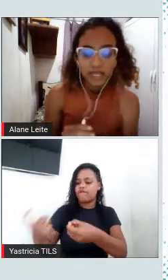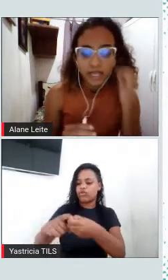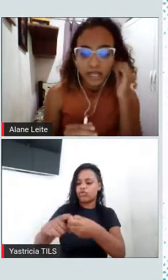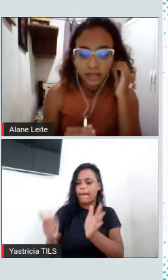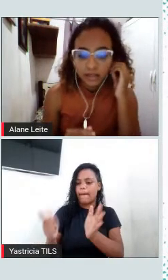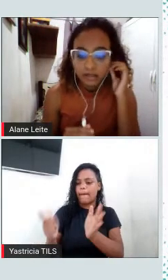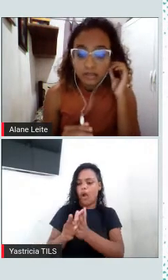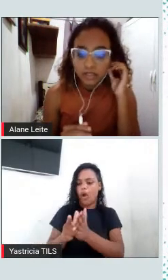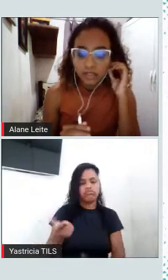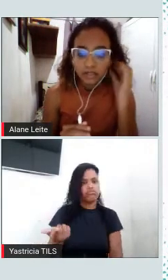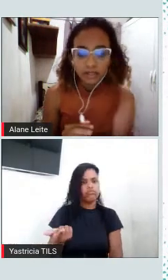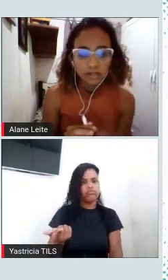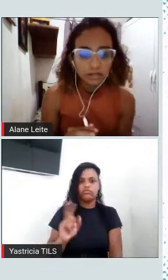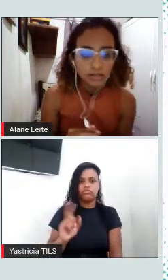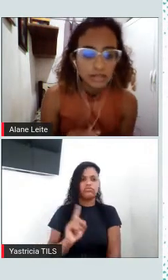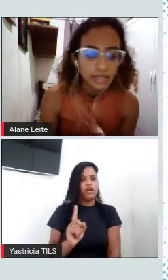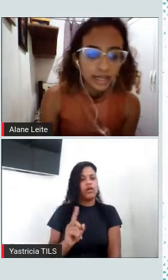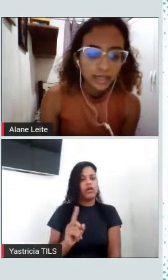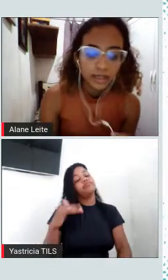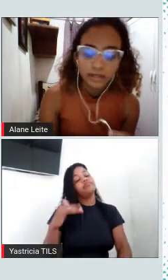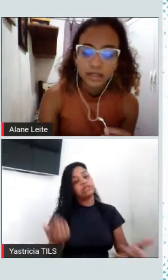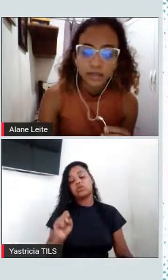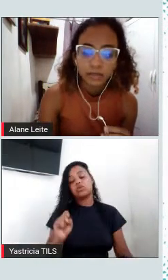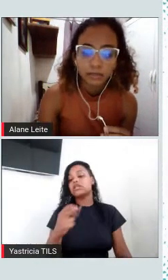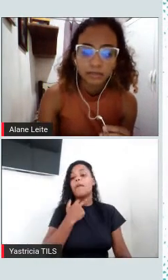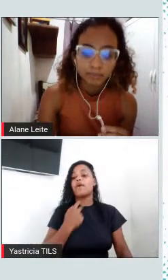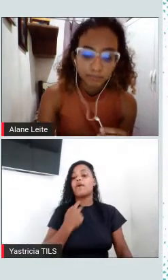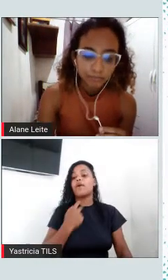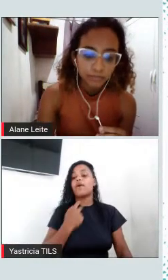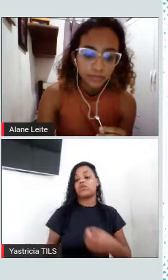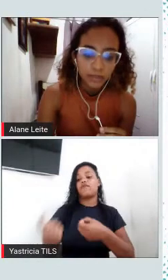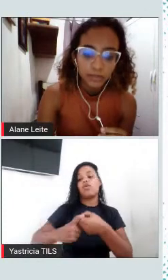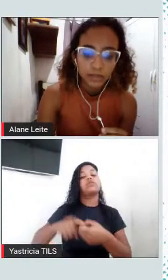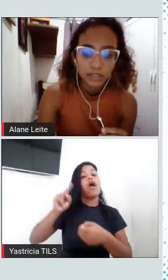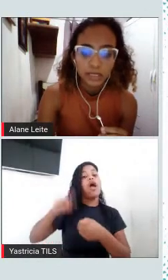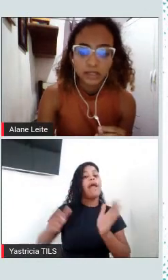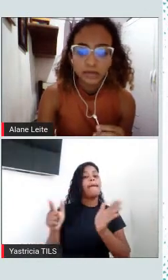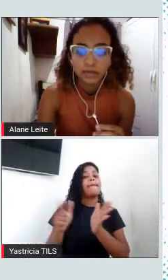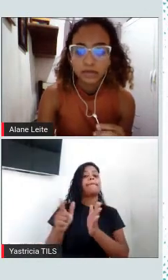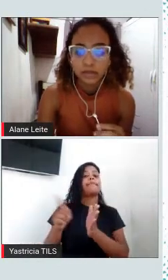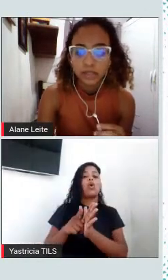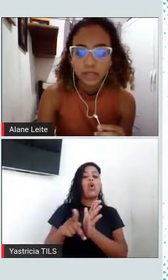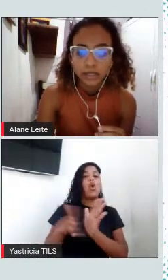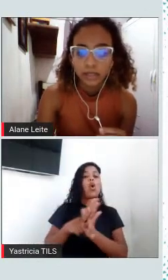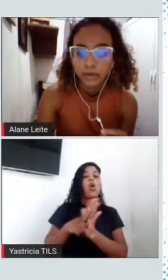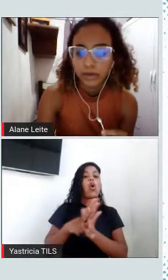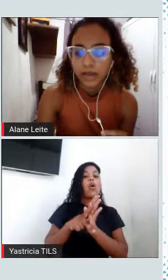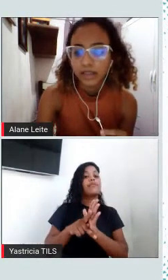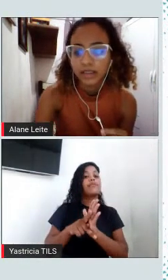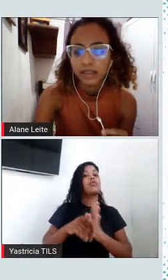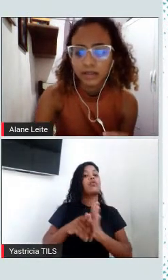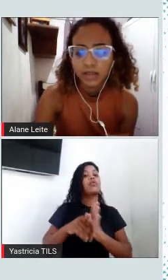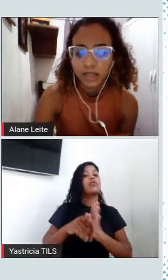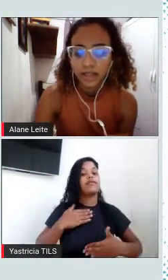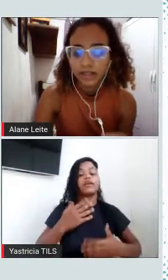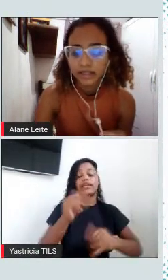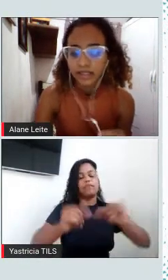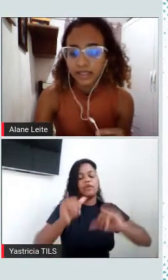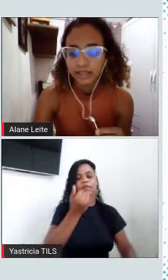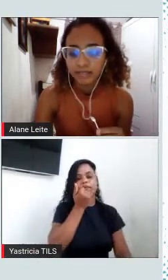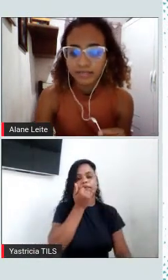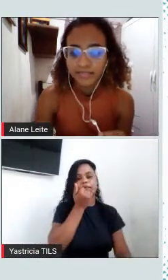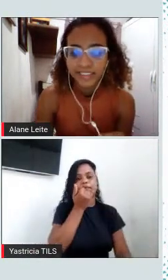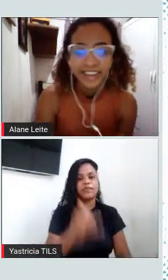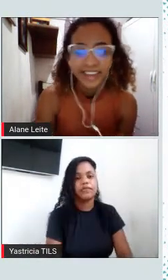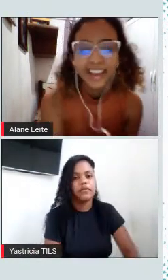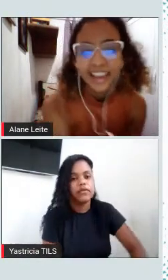Não, né? Então, se a gente não consegue, vai ser um processo químico. Ai, eu coloquei errado